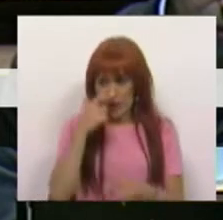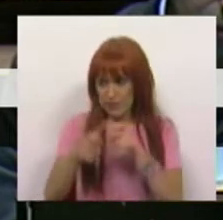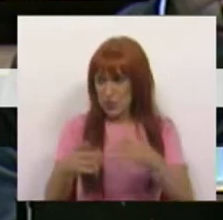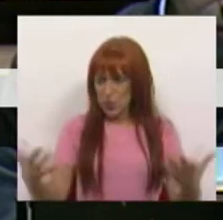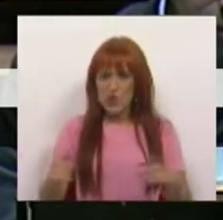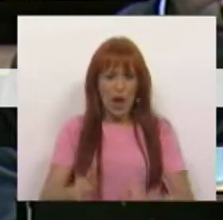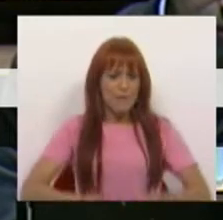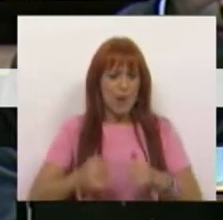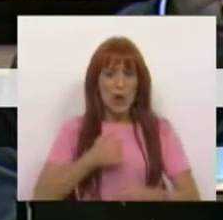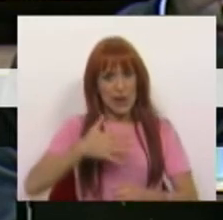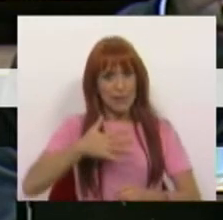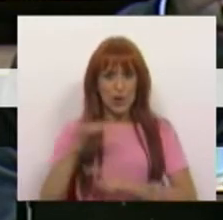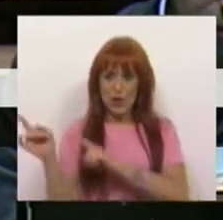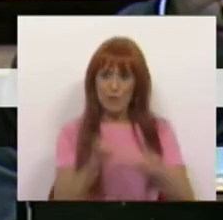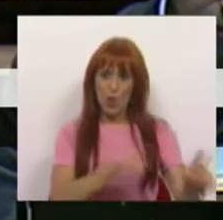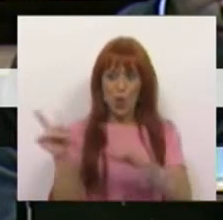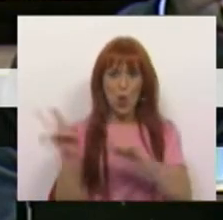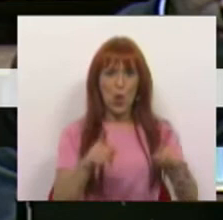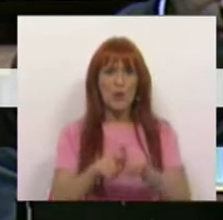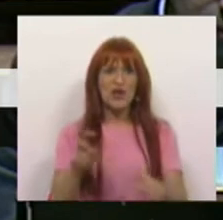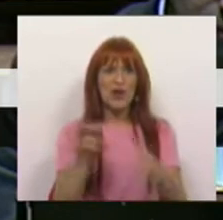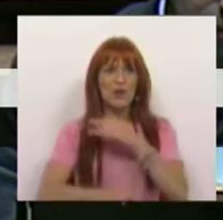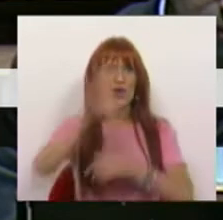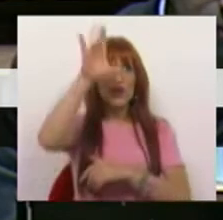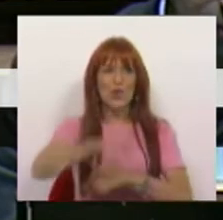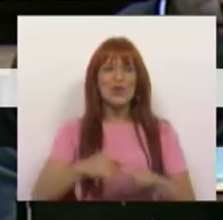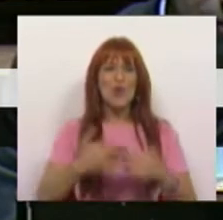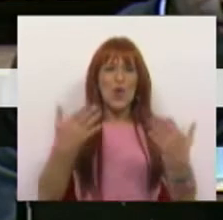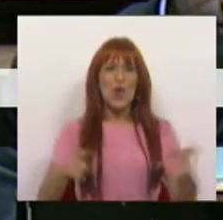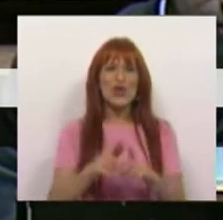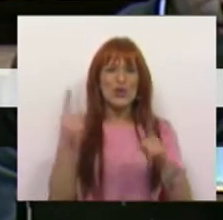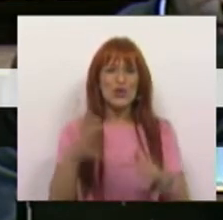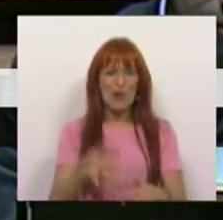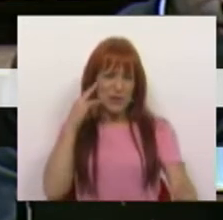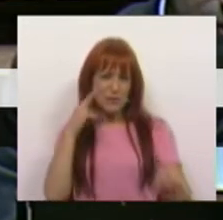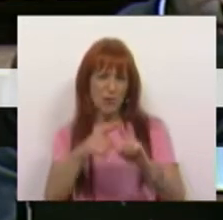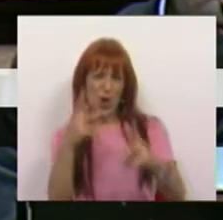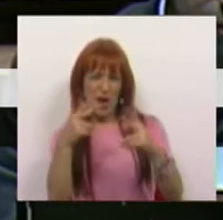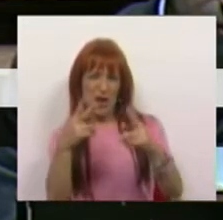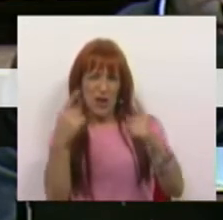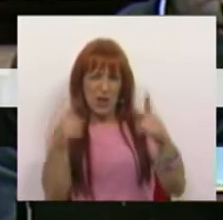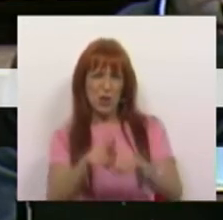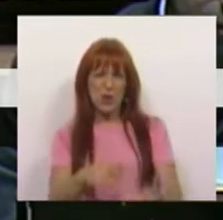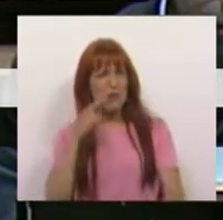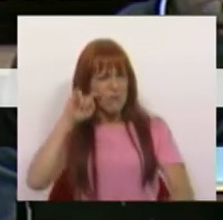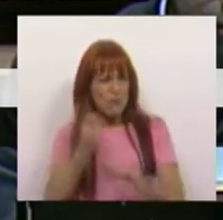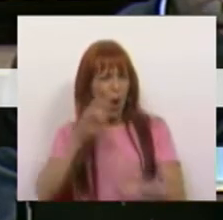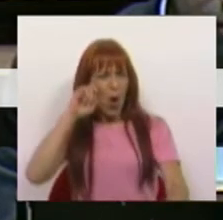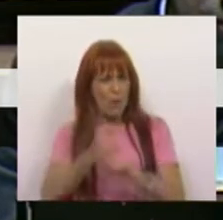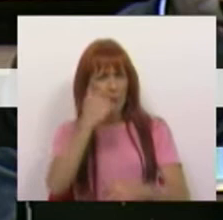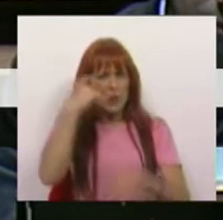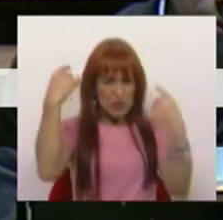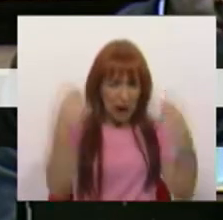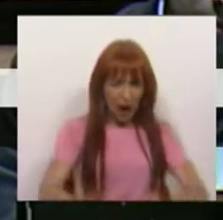utentes a melhor empresa de transportes, o metropolitano de Lisboa é hoje um dos maiores alvos de críticas e de reclamações da